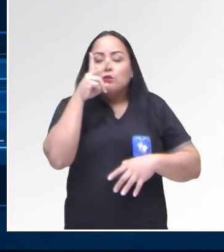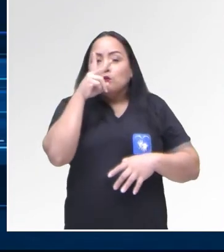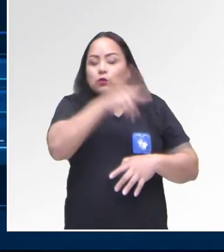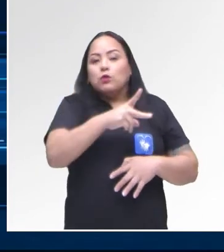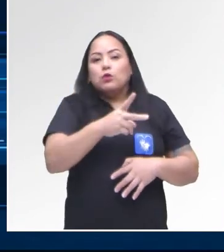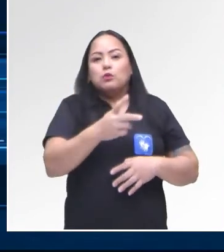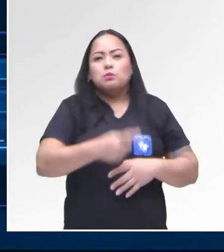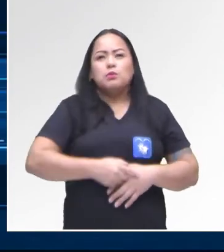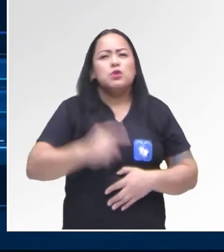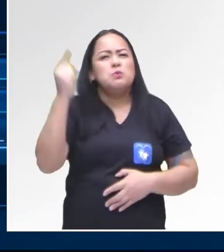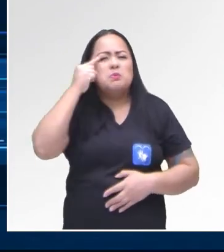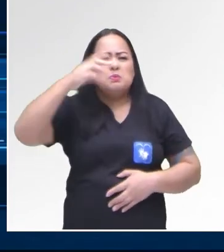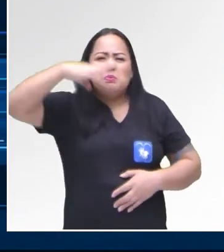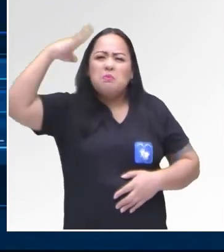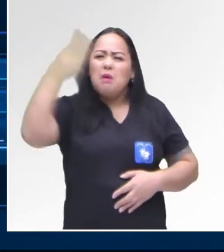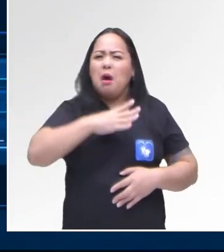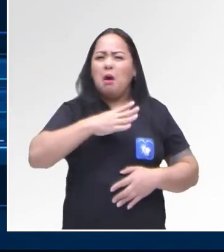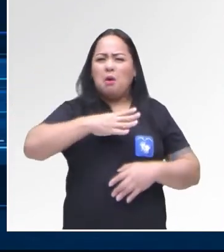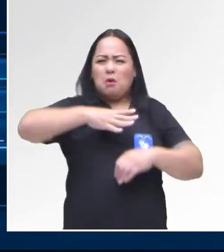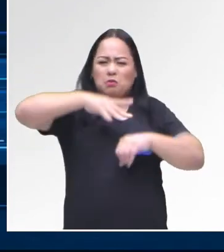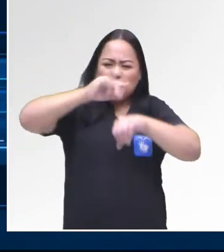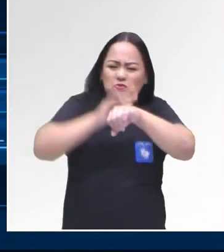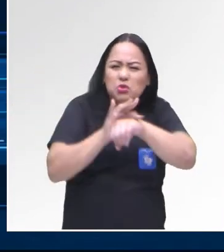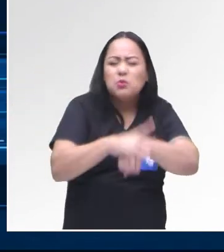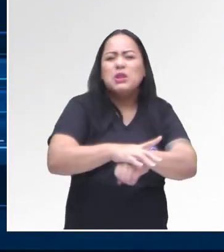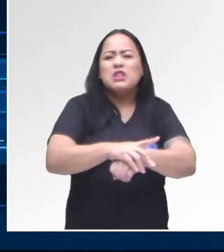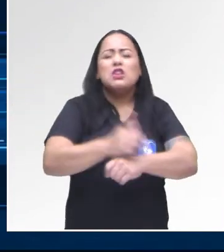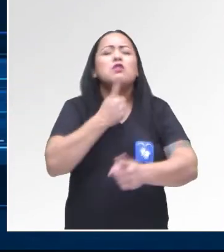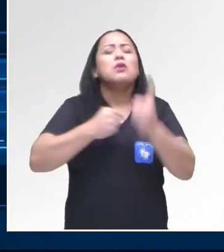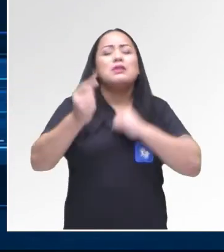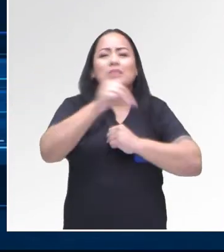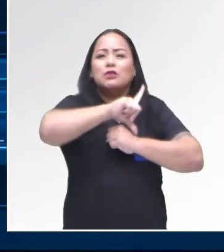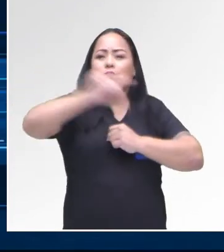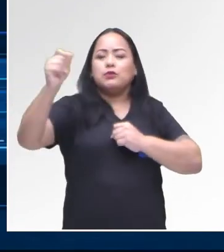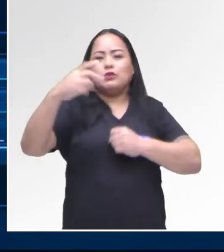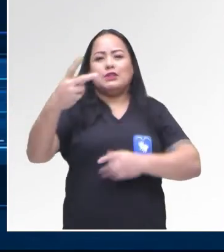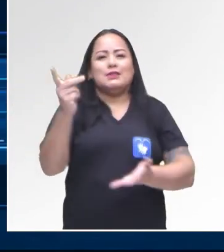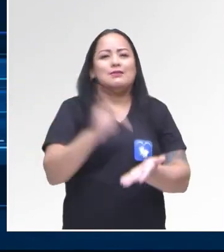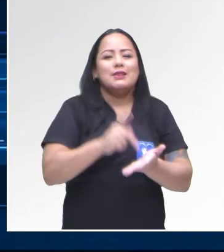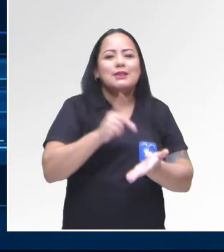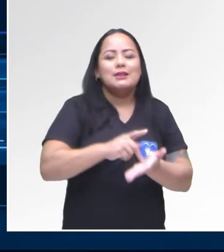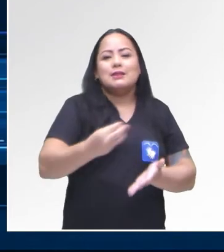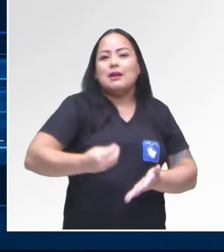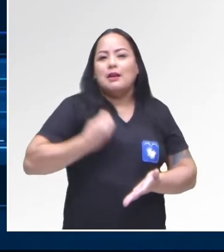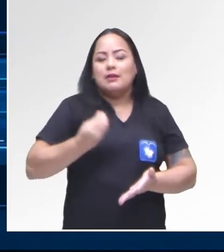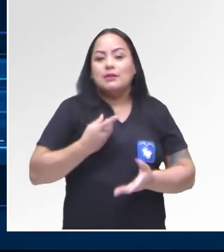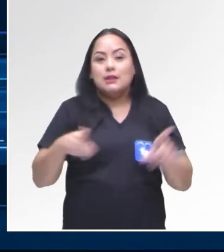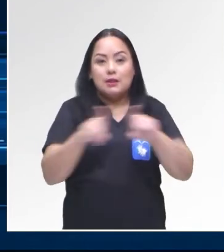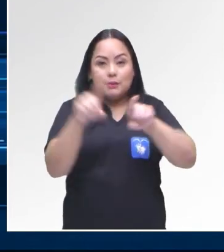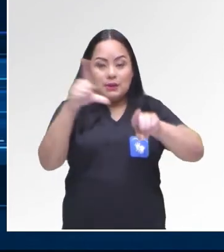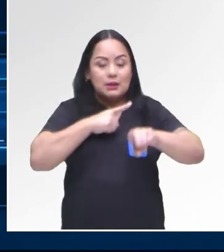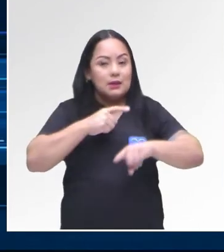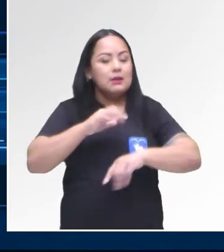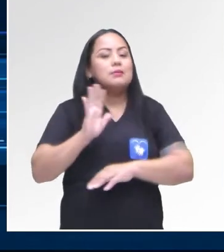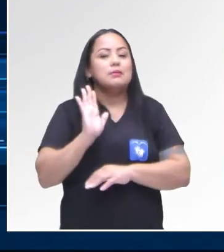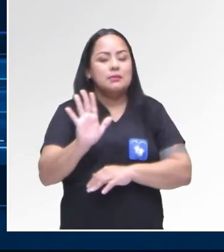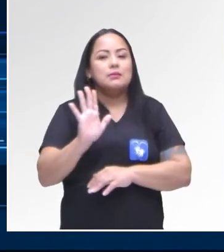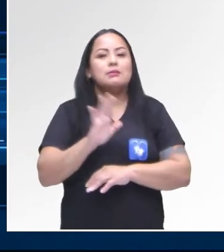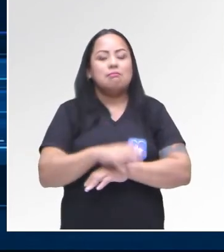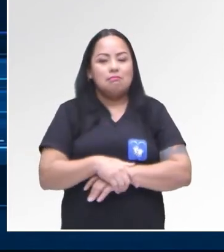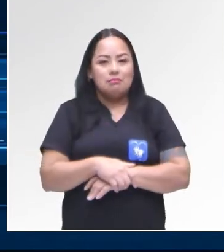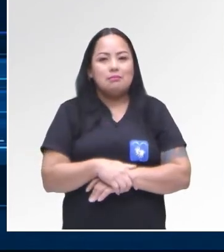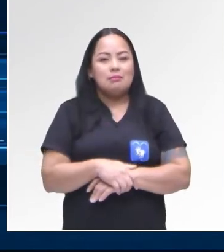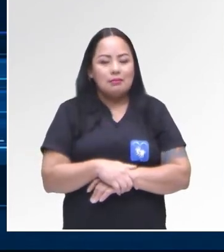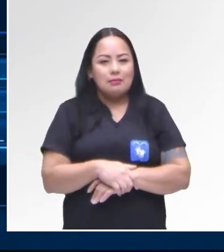o pessimismo doentio, e eles querem fugir da realidade. Tem mais, tem mais.